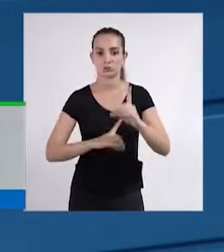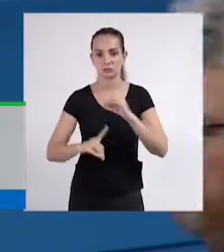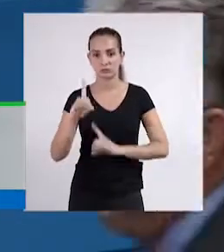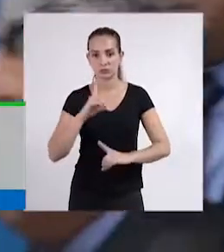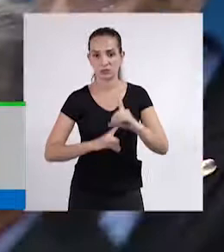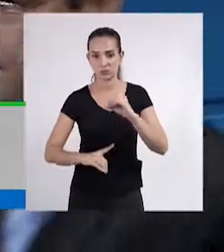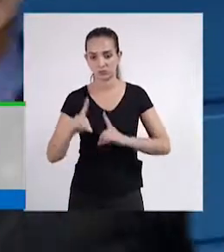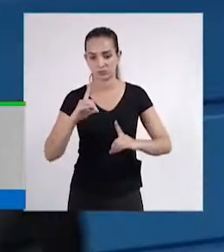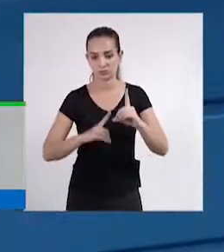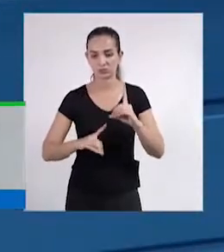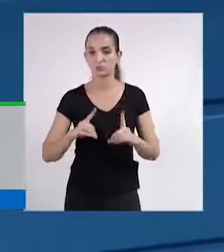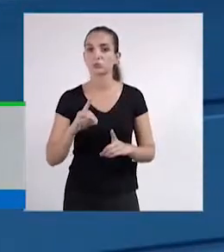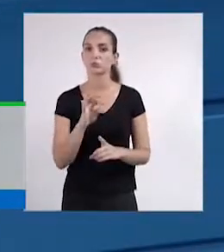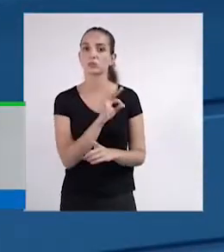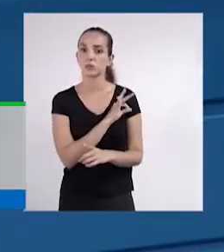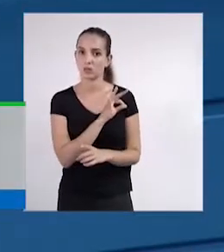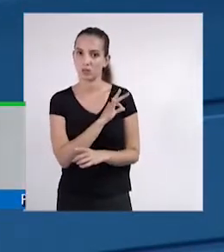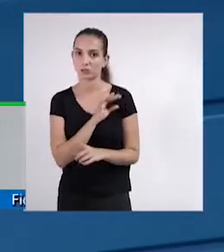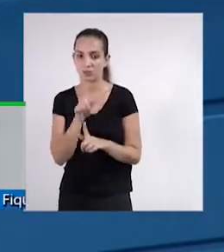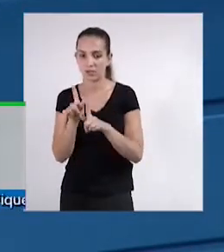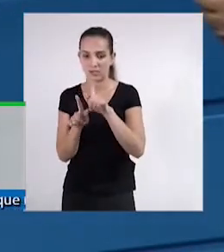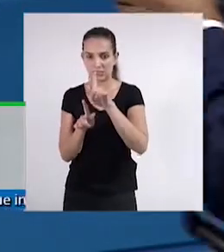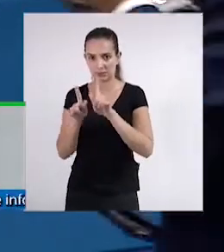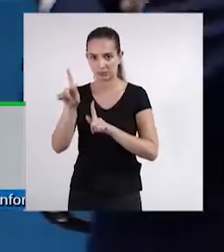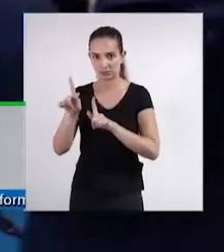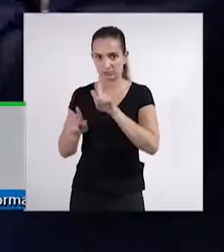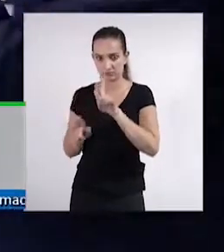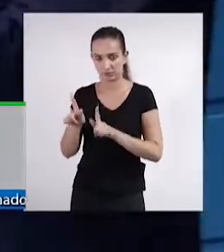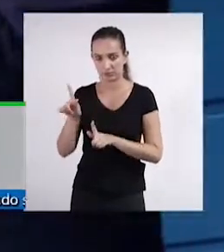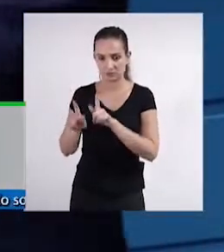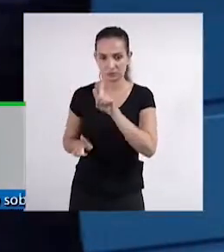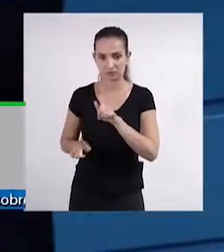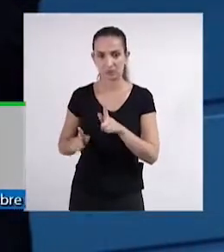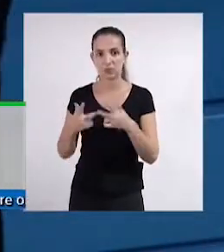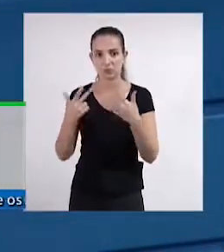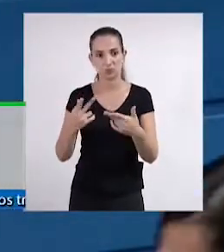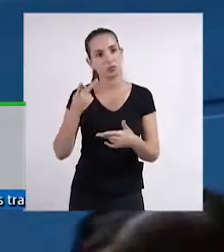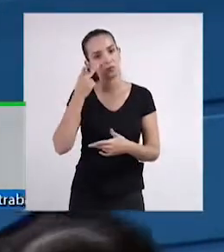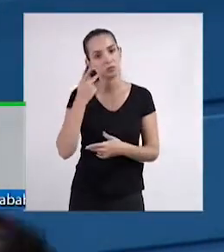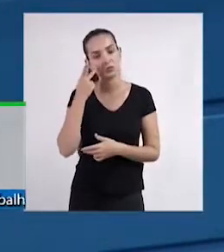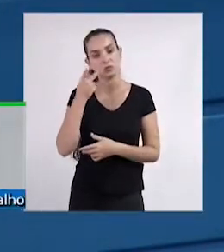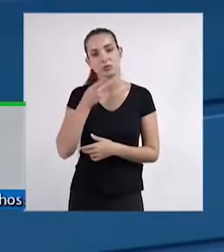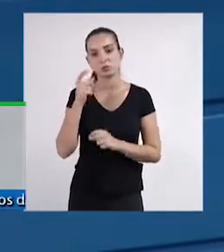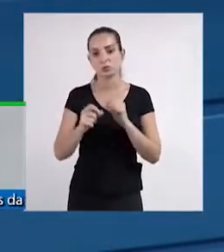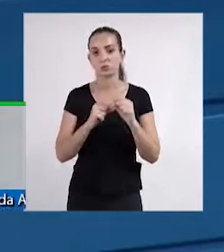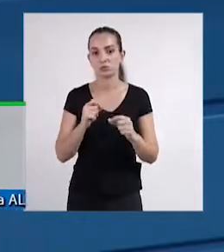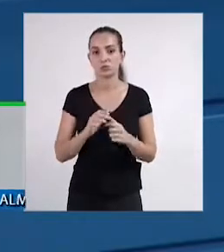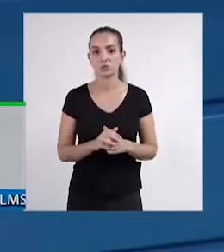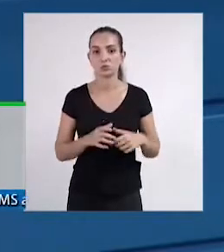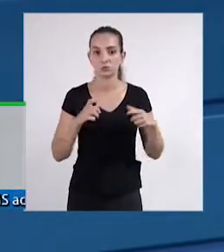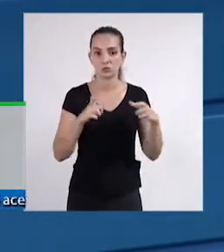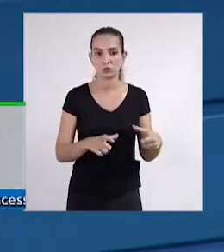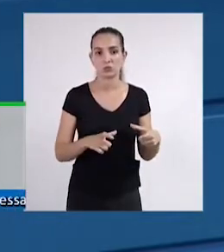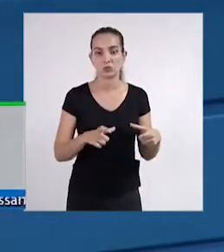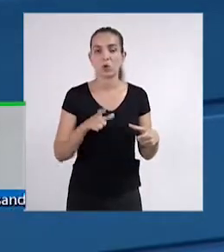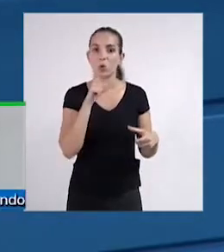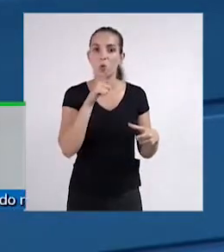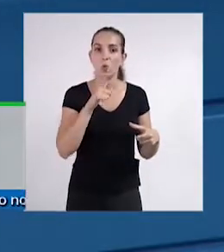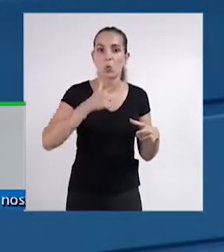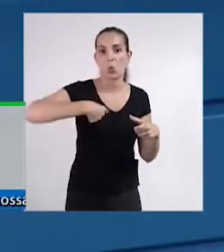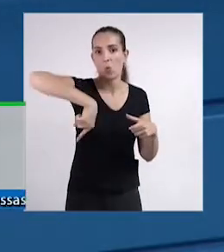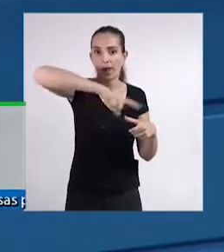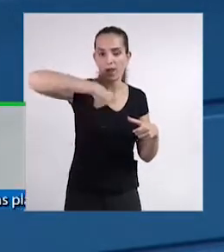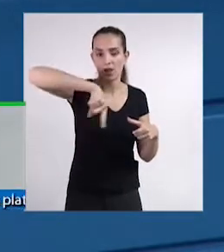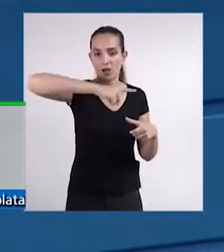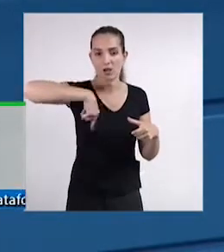a gente possa complementar o que o nosso ilustríssimo deputado Kemp disse. Na bacia hidrográfica do Rio Prata, uma